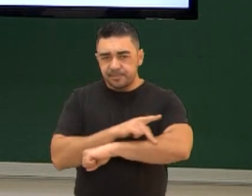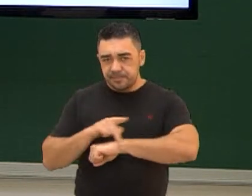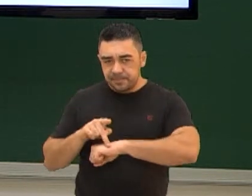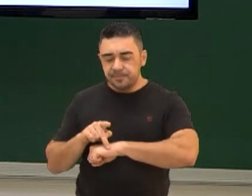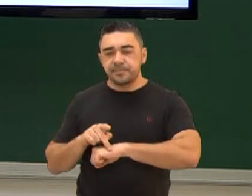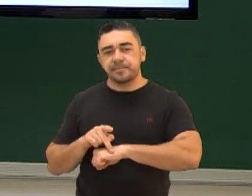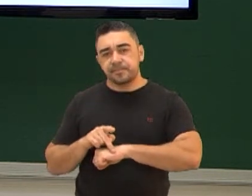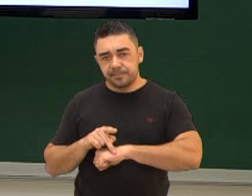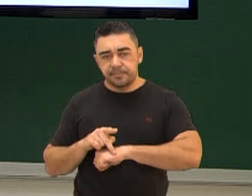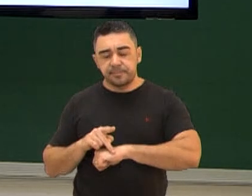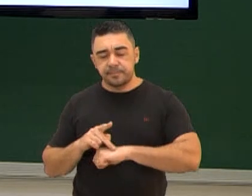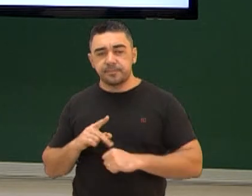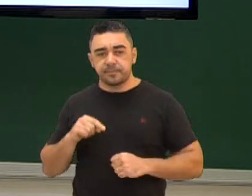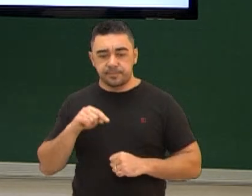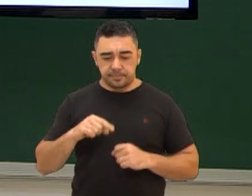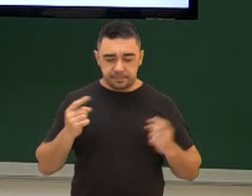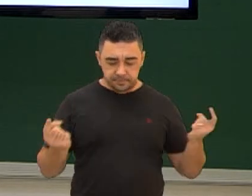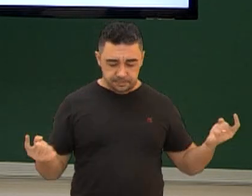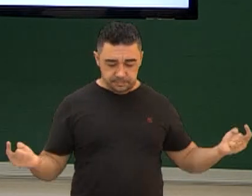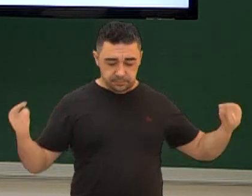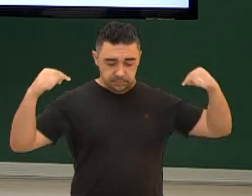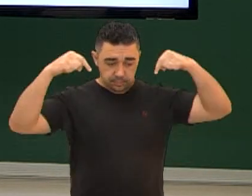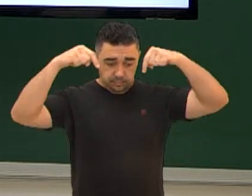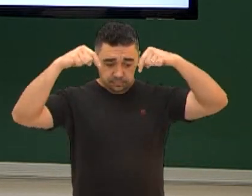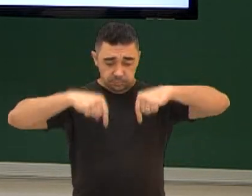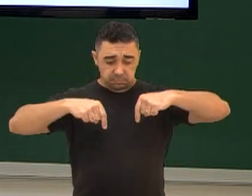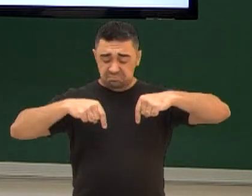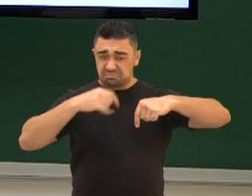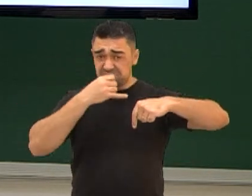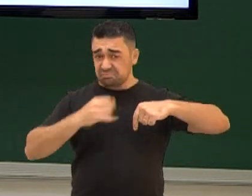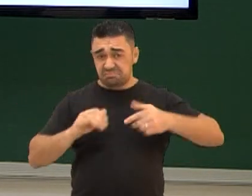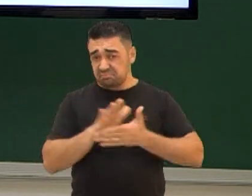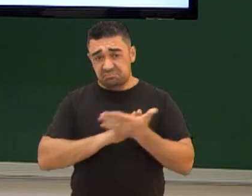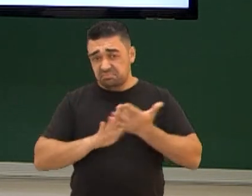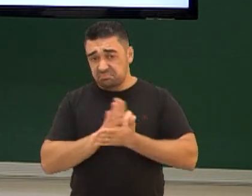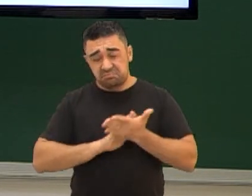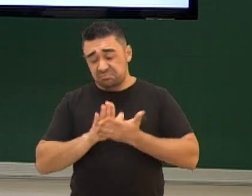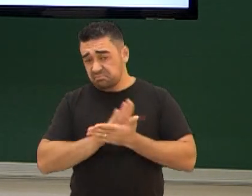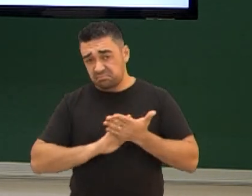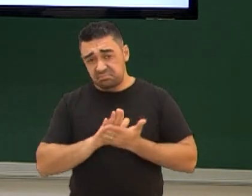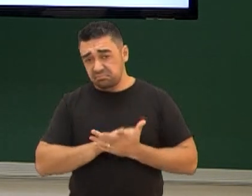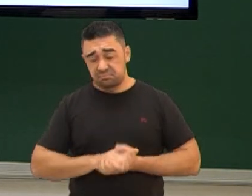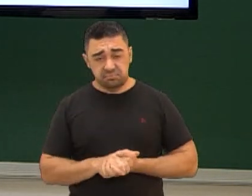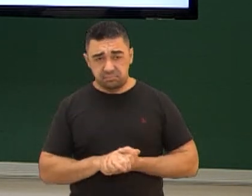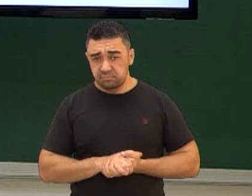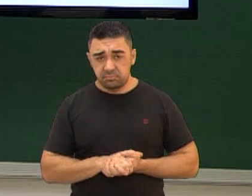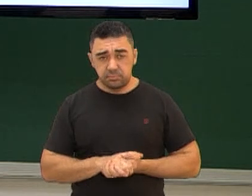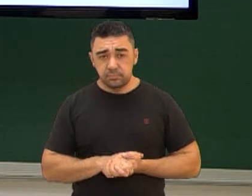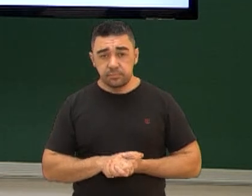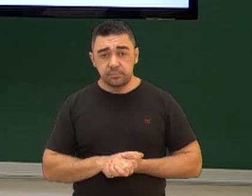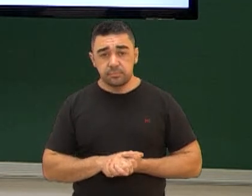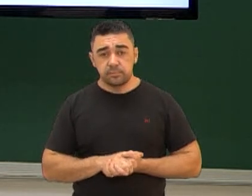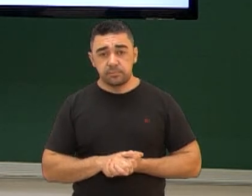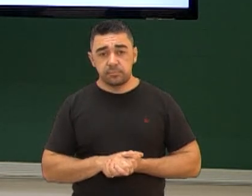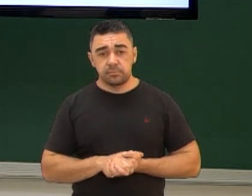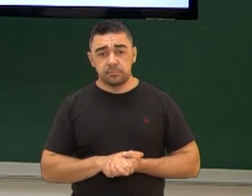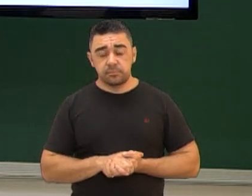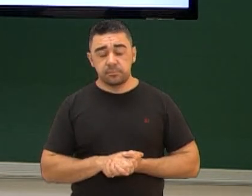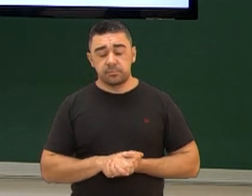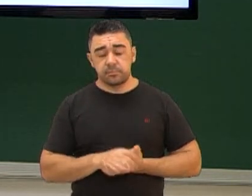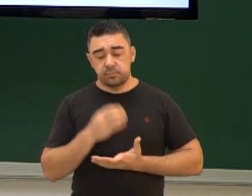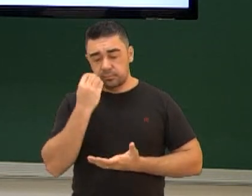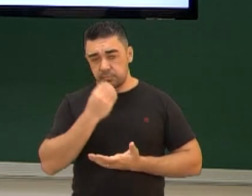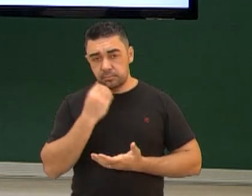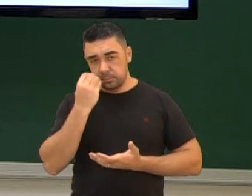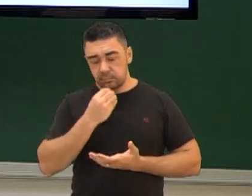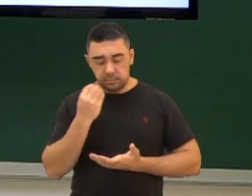colocar dois eletrodos, um positivo e outro negativo, na água, não conduz, né? O experimento